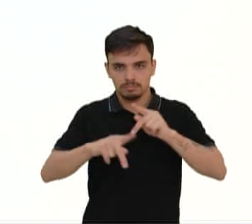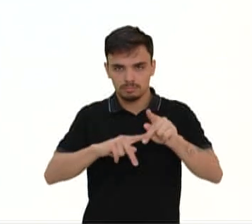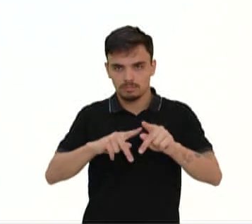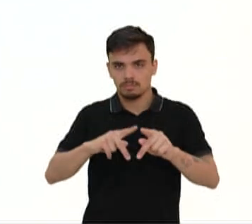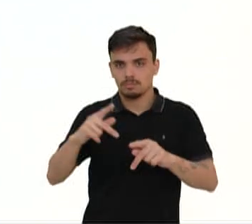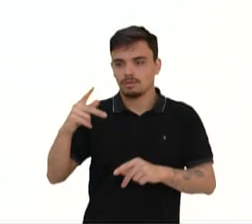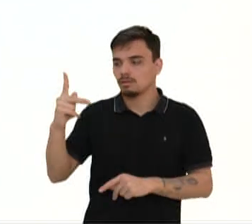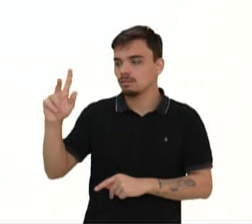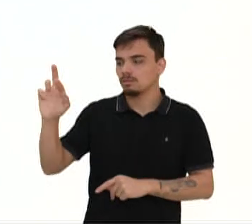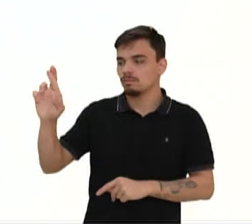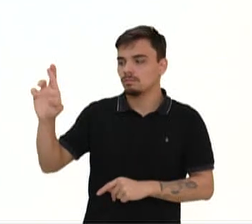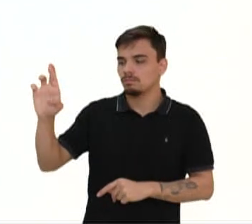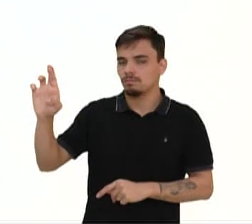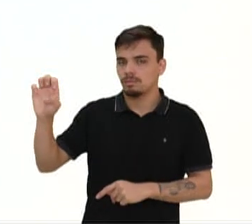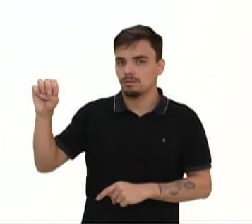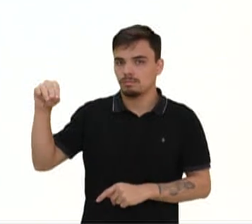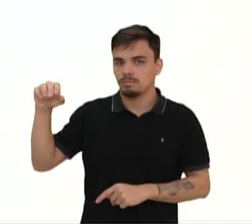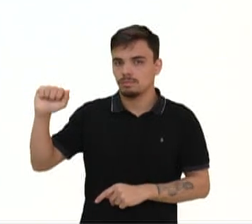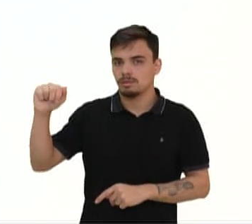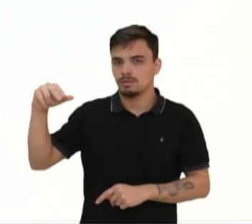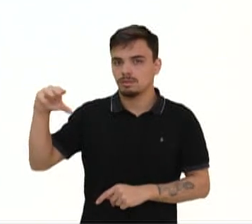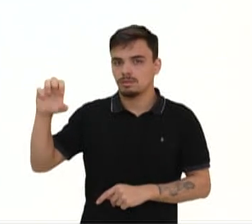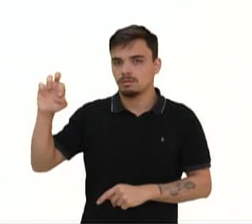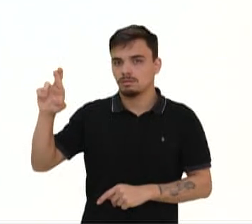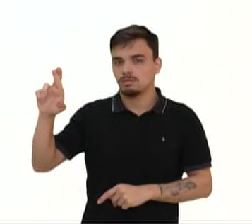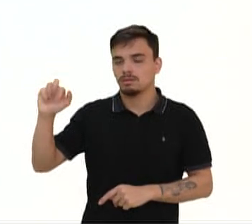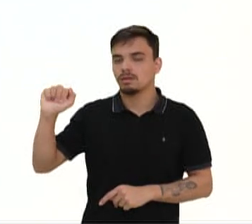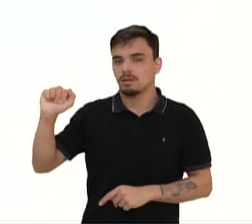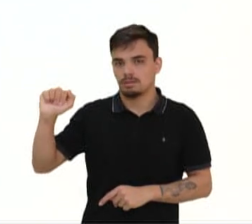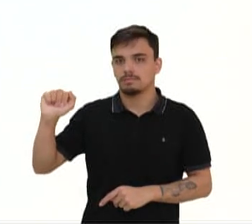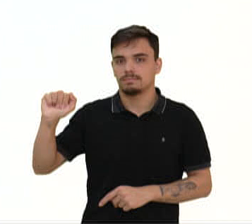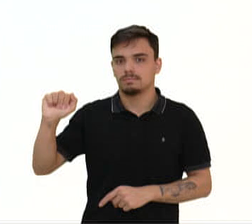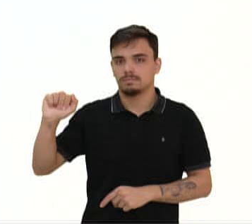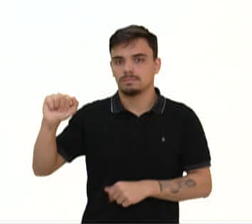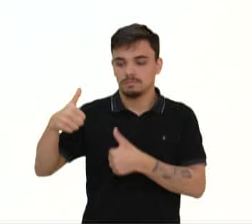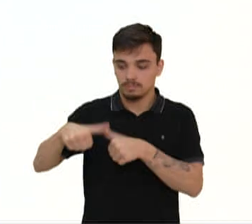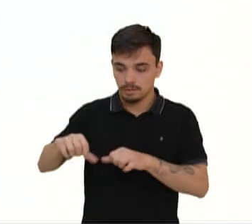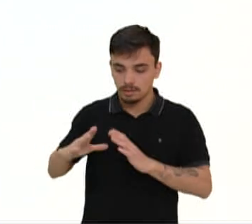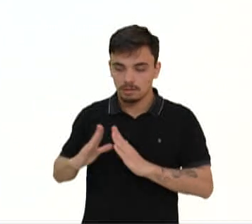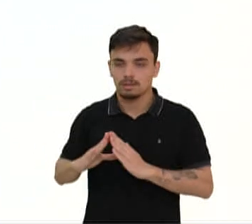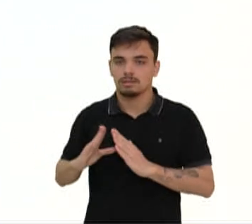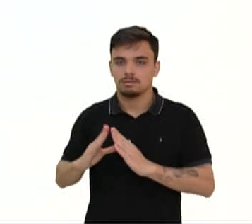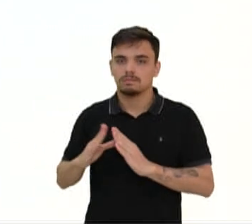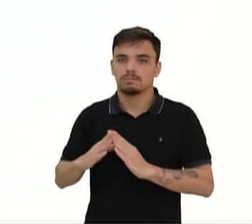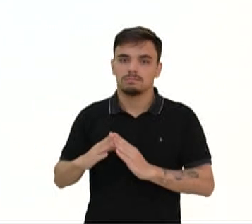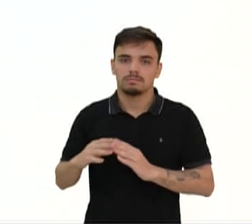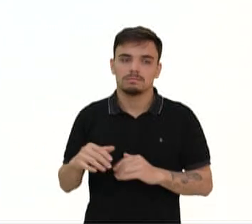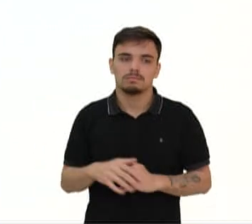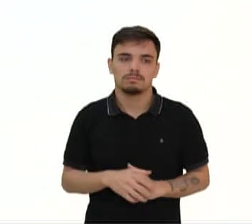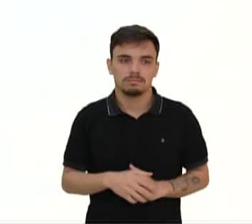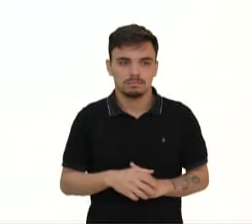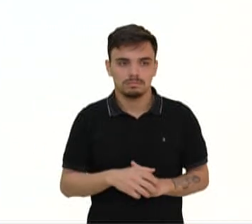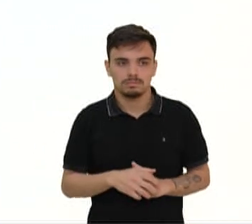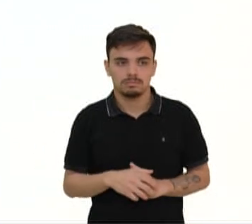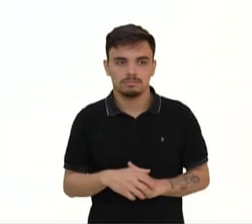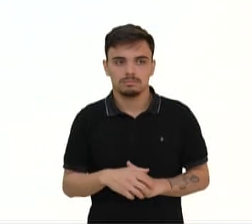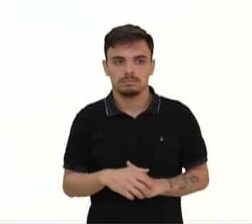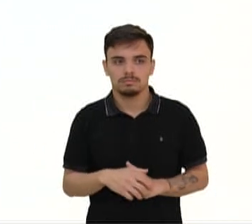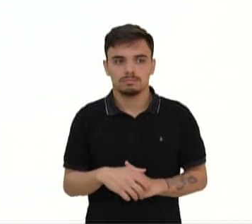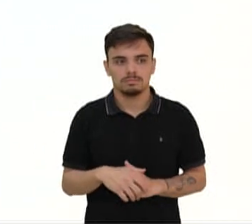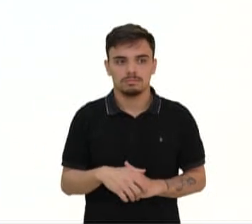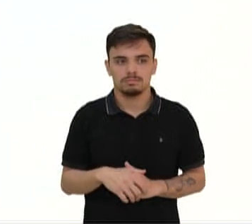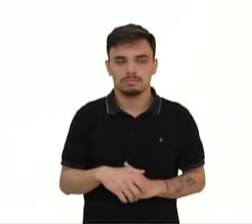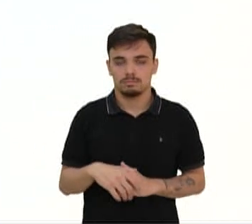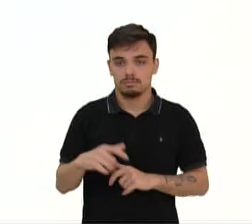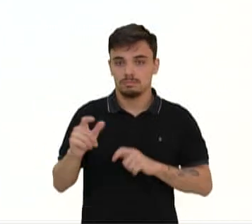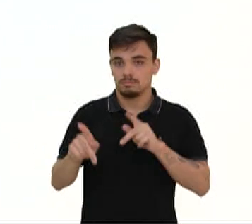permanecerá sem sair de casa, né? Então veja, mesmo com as ações de flexibilização, boa parte